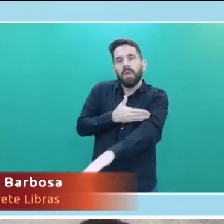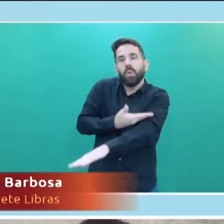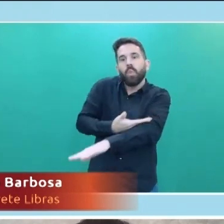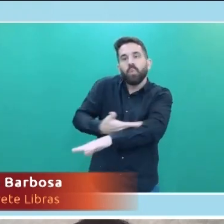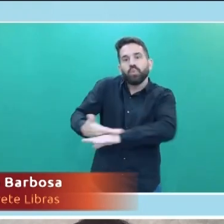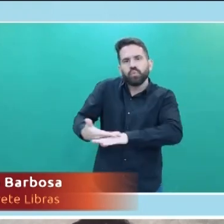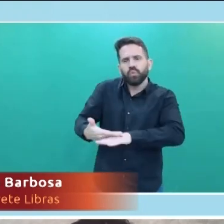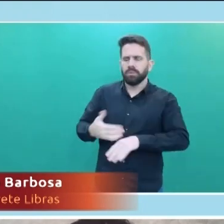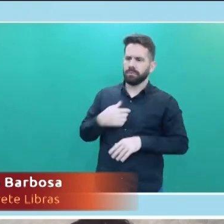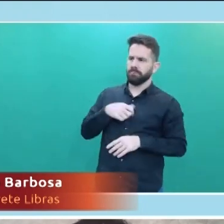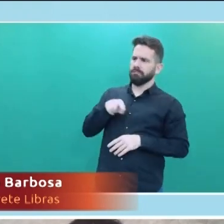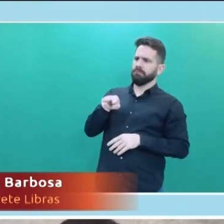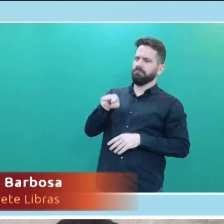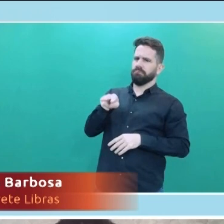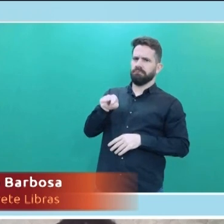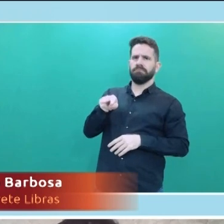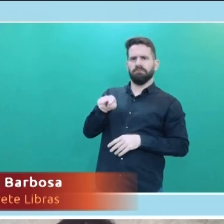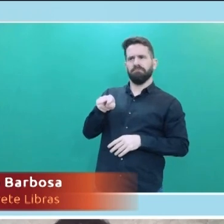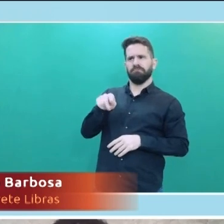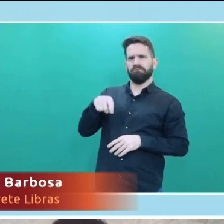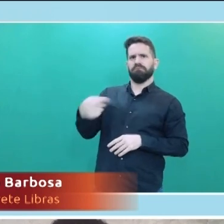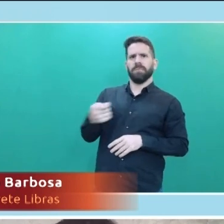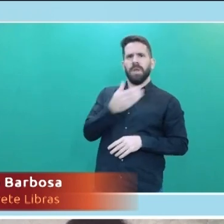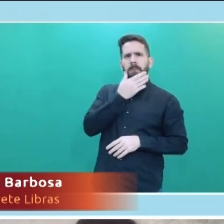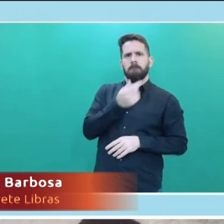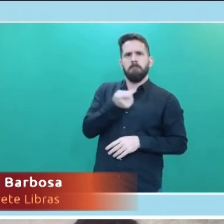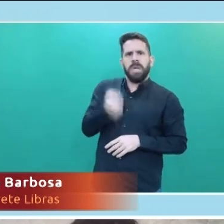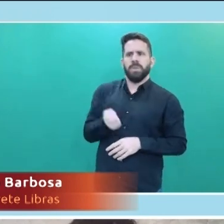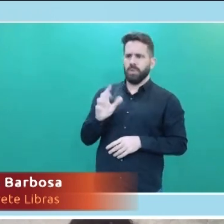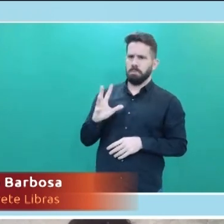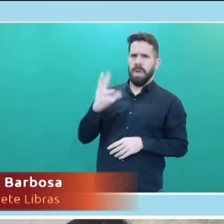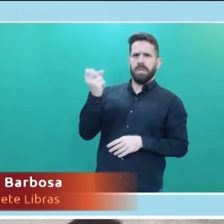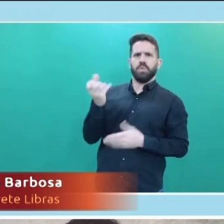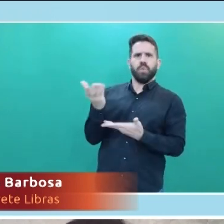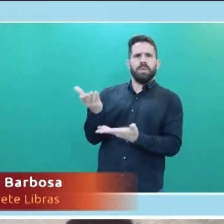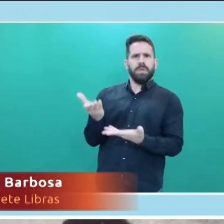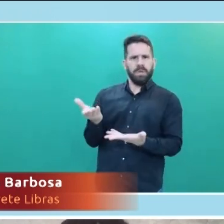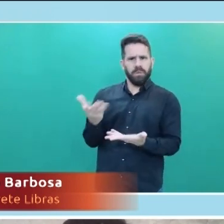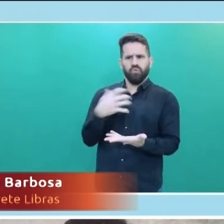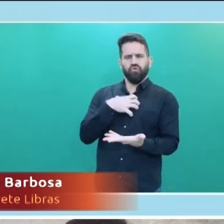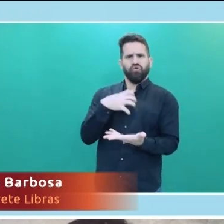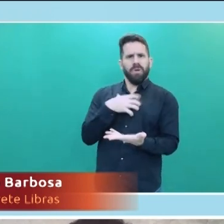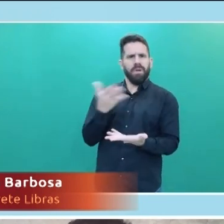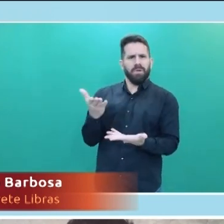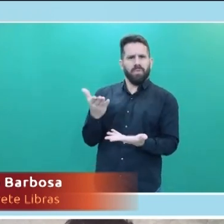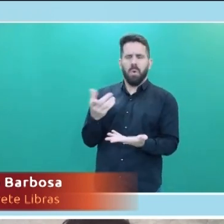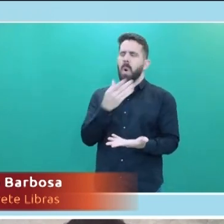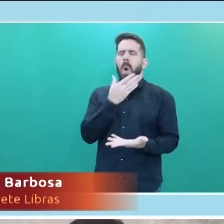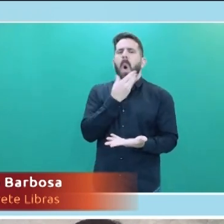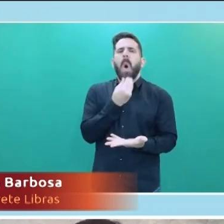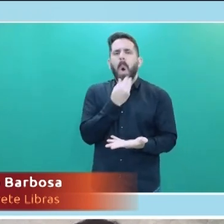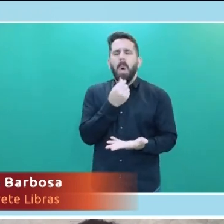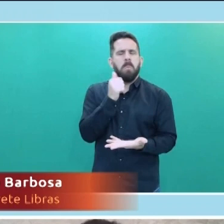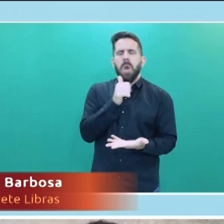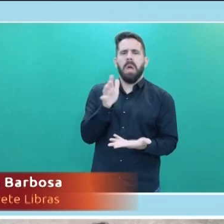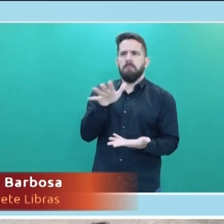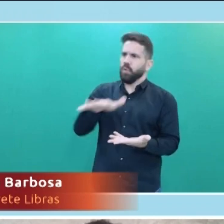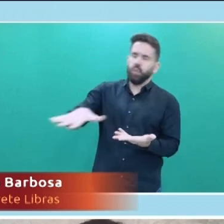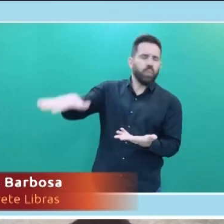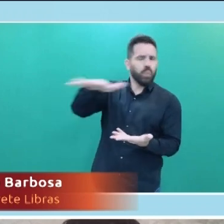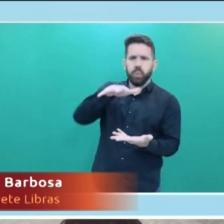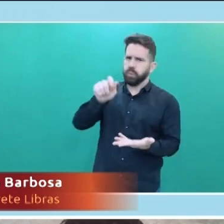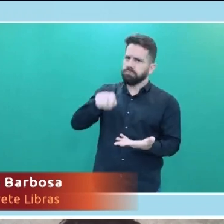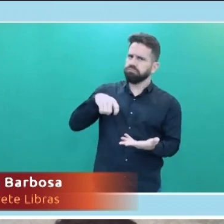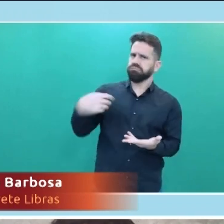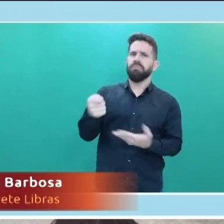leria como masculinos, sejam eles homens ou sejam as mulheres. Todas as pessoas daquele povo têm comportamentos que a gente leria